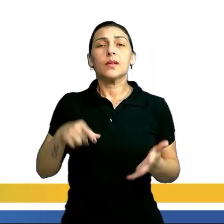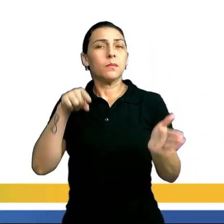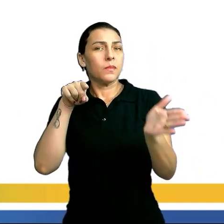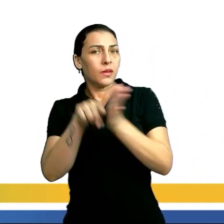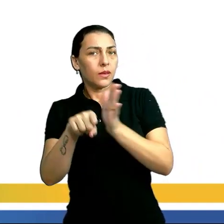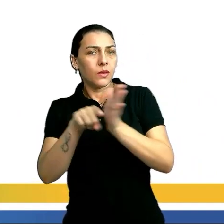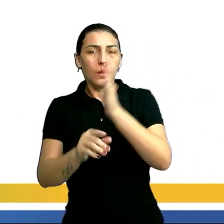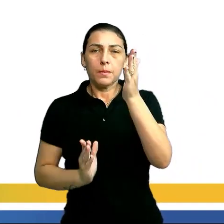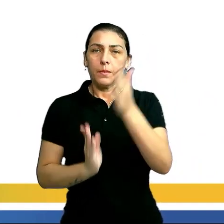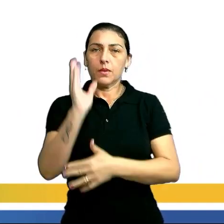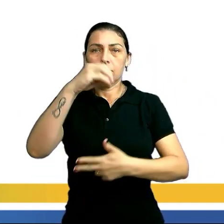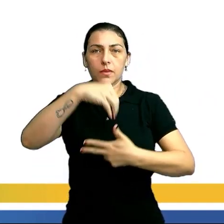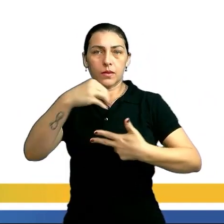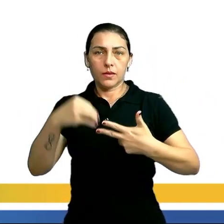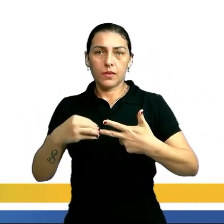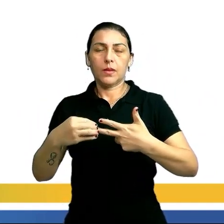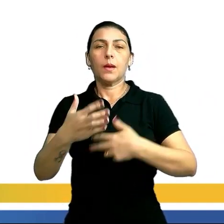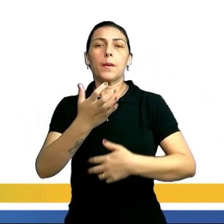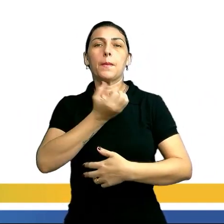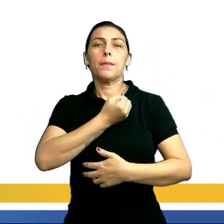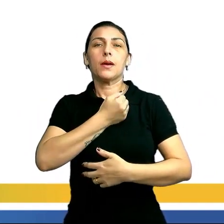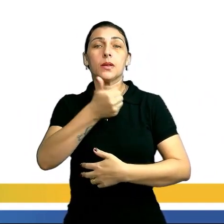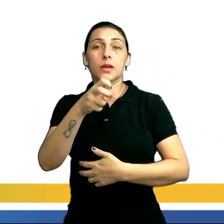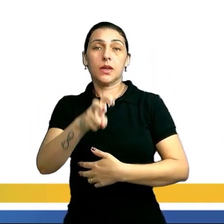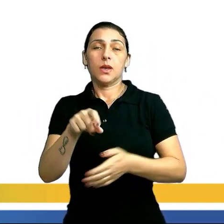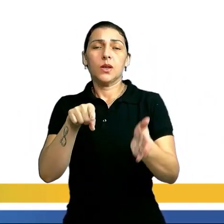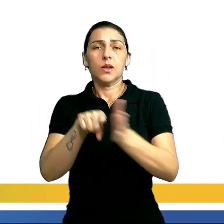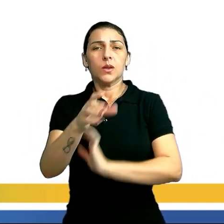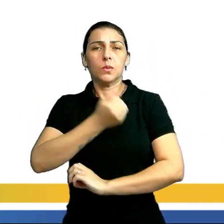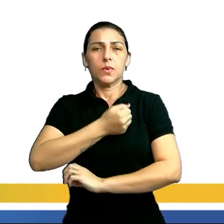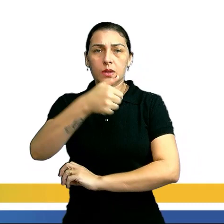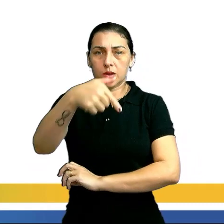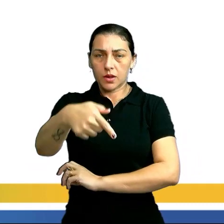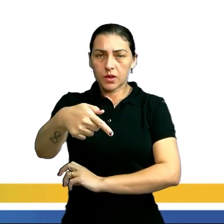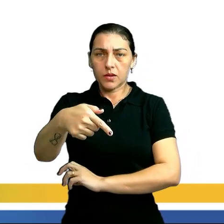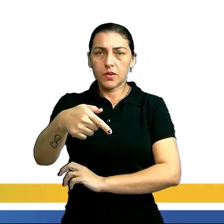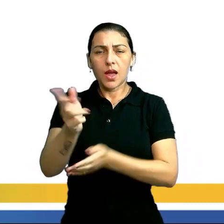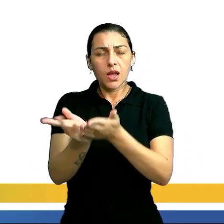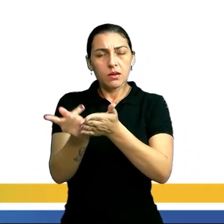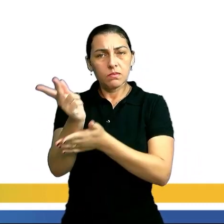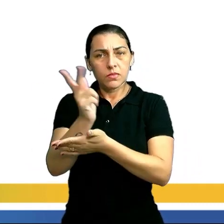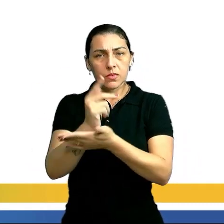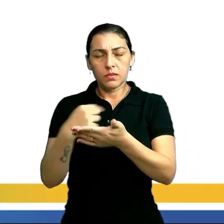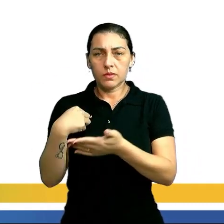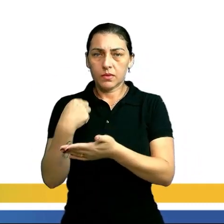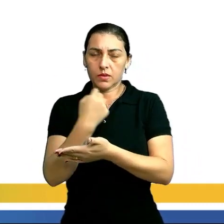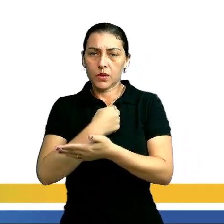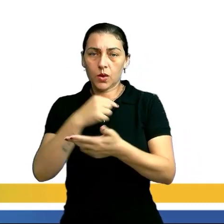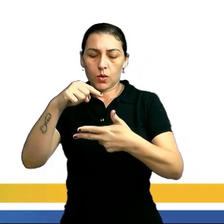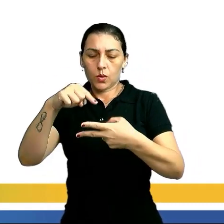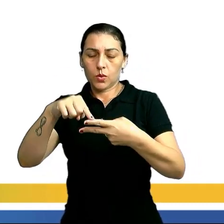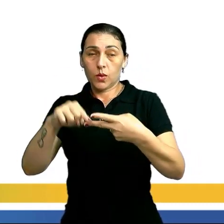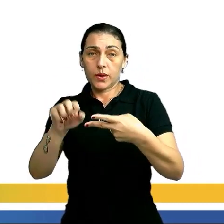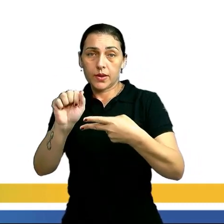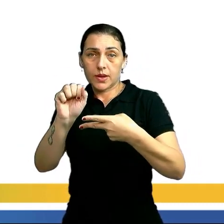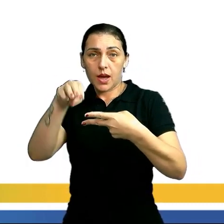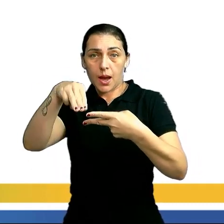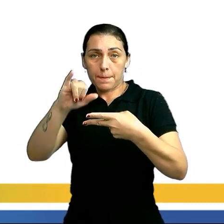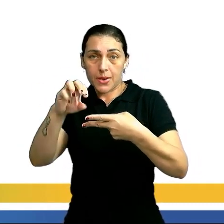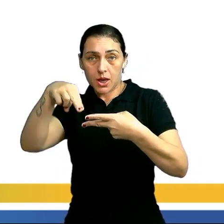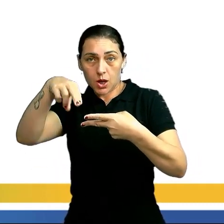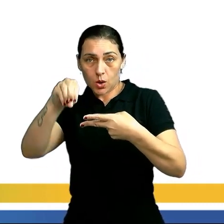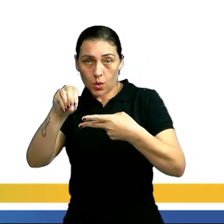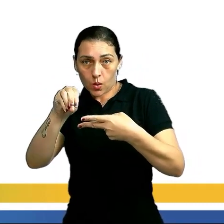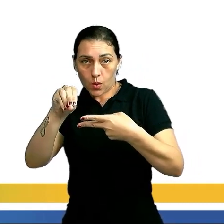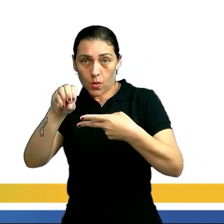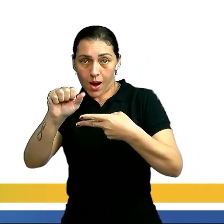questão lá do A Prova Enem. Página 15, questão 7. Ele desenha para nós 2 aminoácidos. um